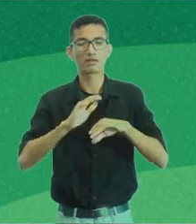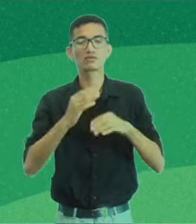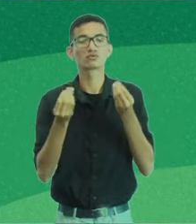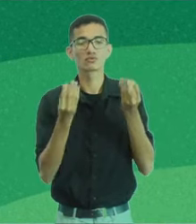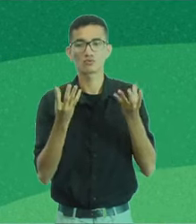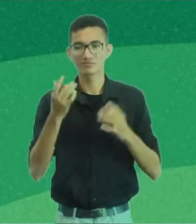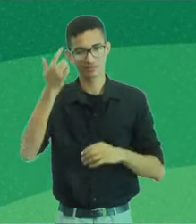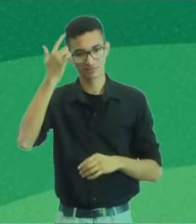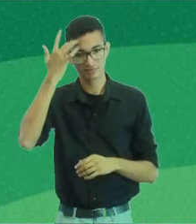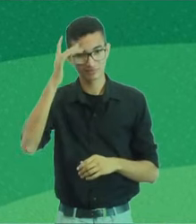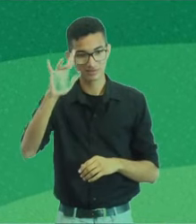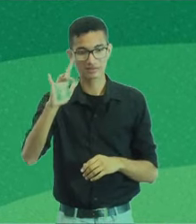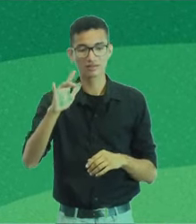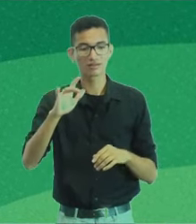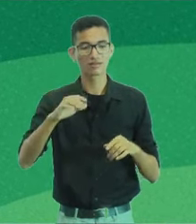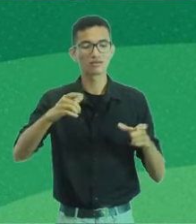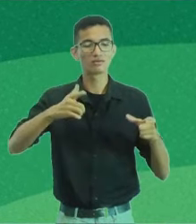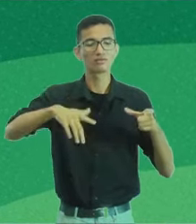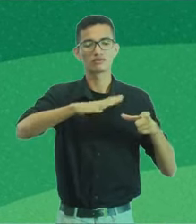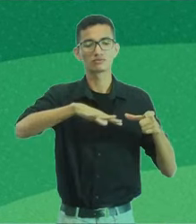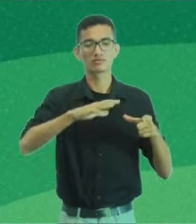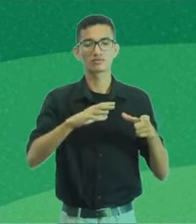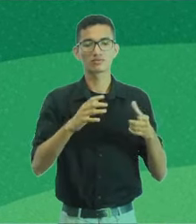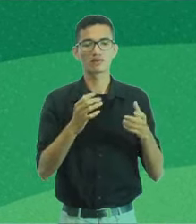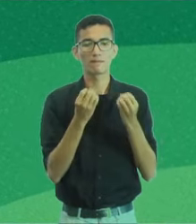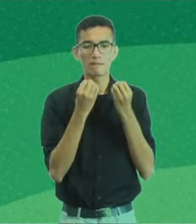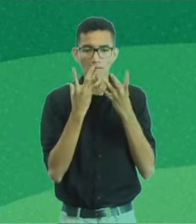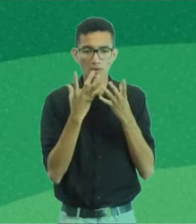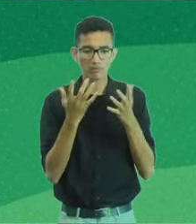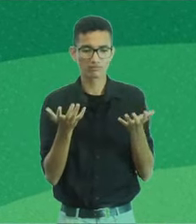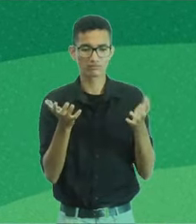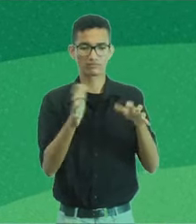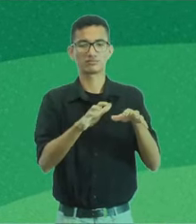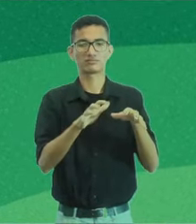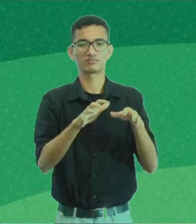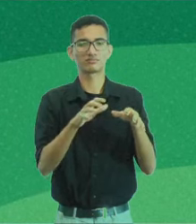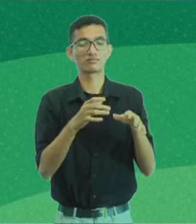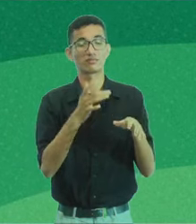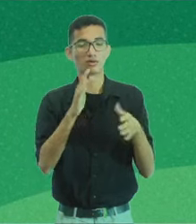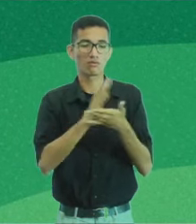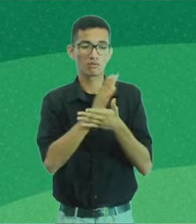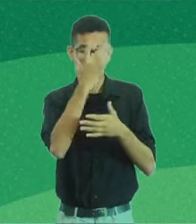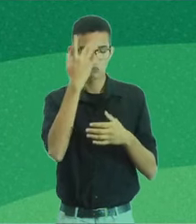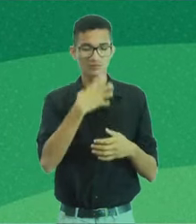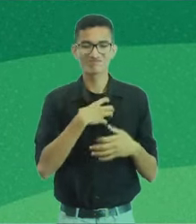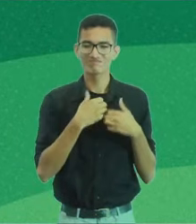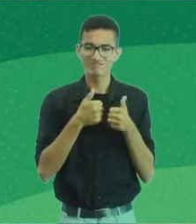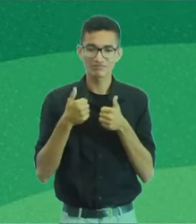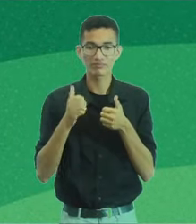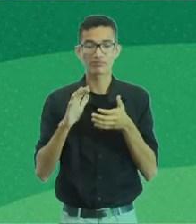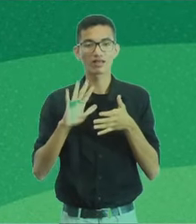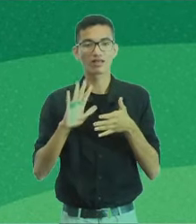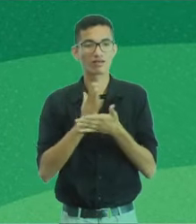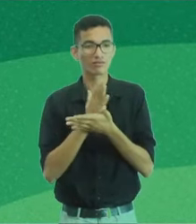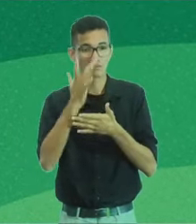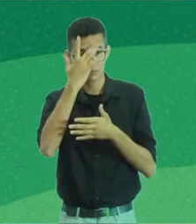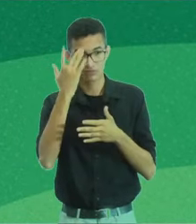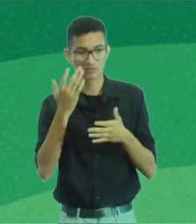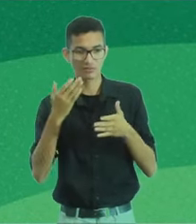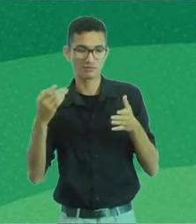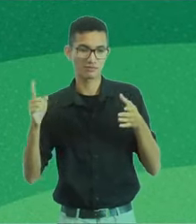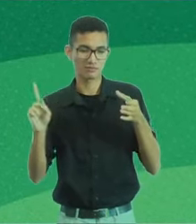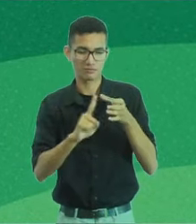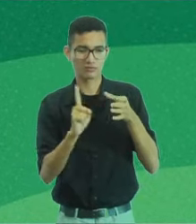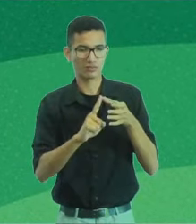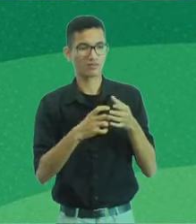tornar esses lugares os lugares já são bons tem pessoas que sentem bem mas tem pessoas ao mesmo tempo que não vieram porque elas não se sentem bem